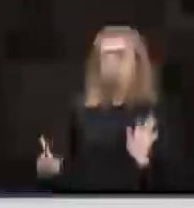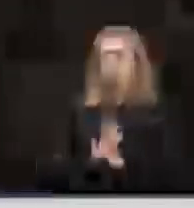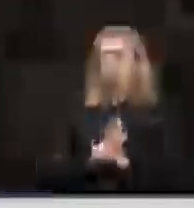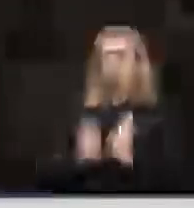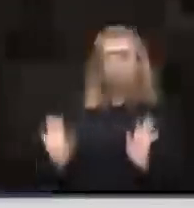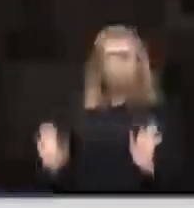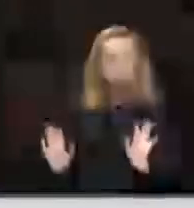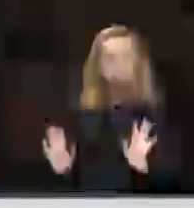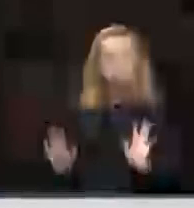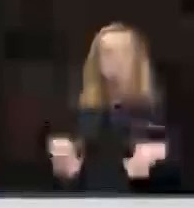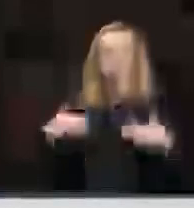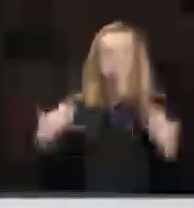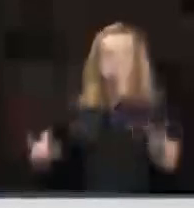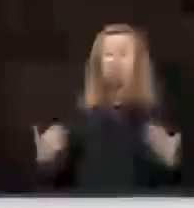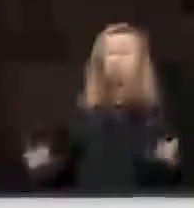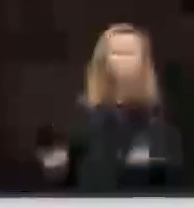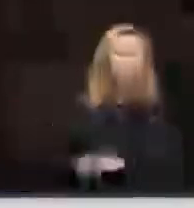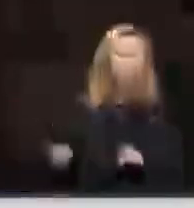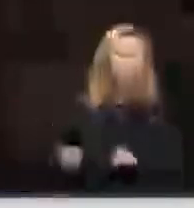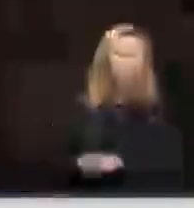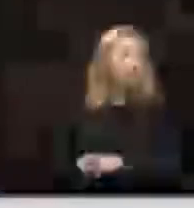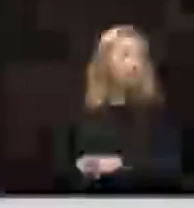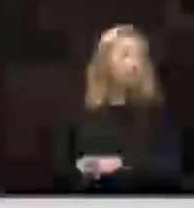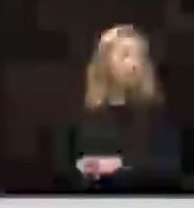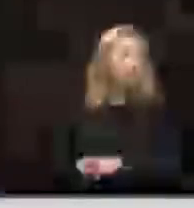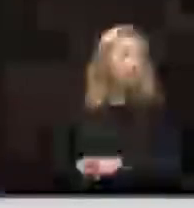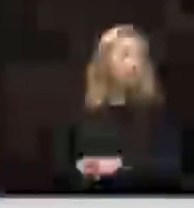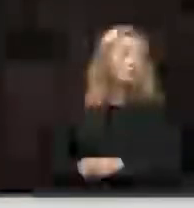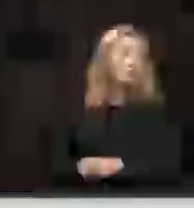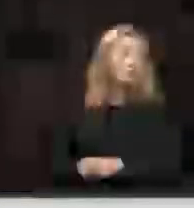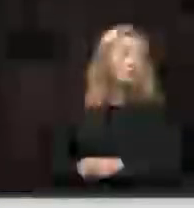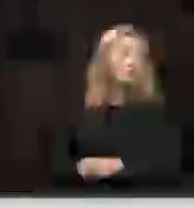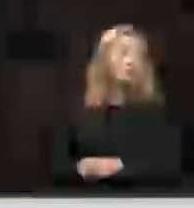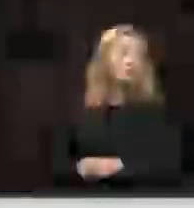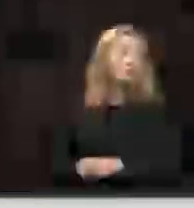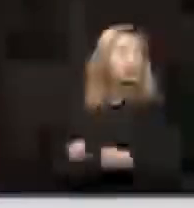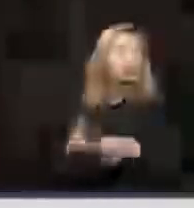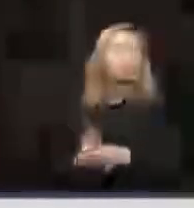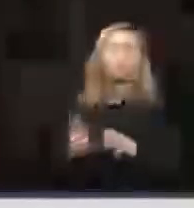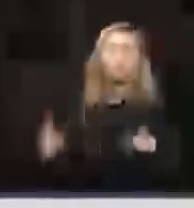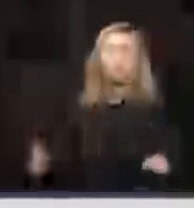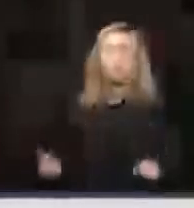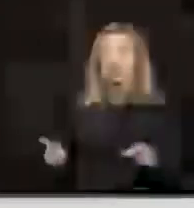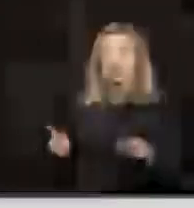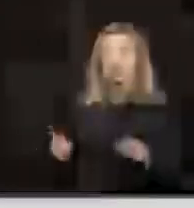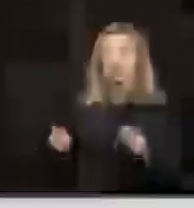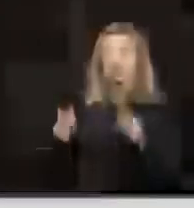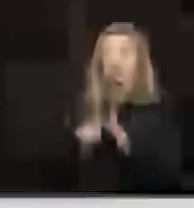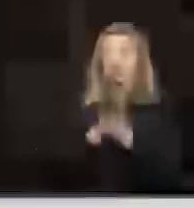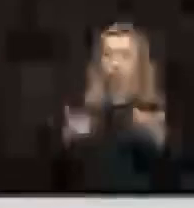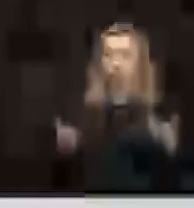E aí, também em relação à liberdade de imprensa. Já temo